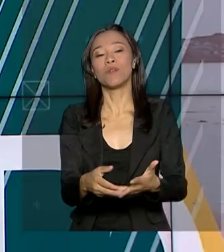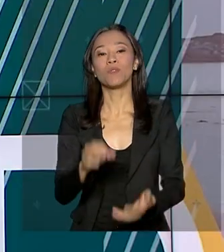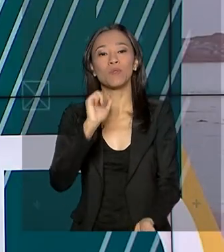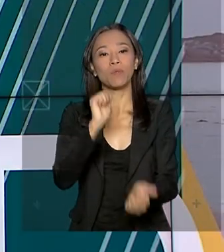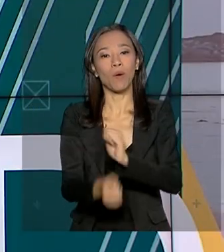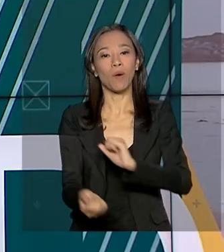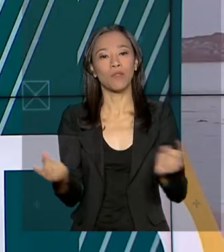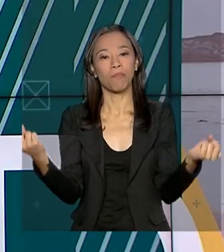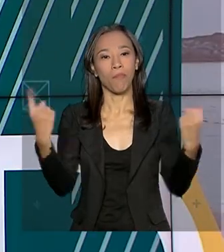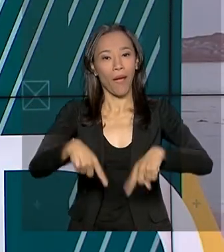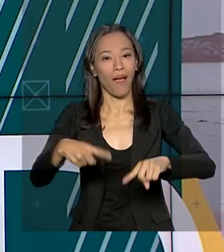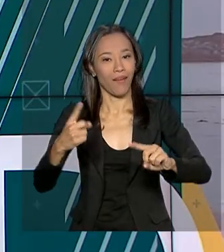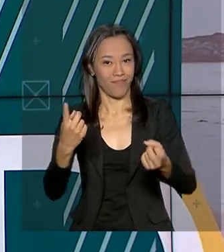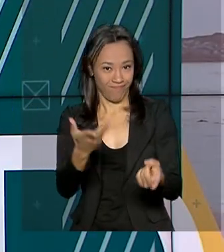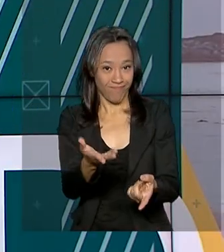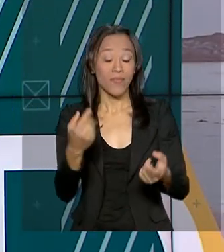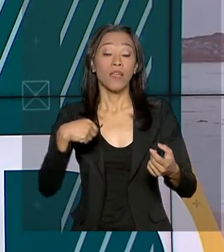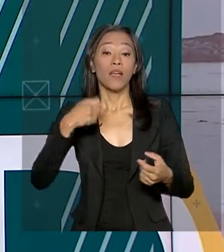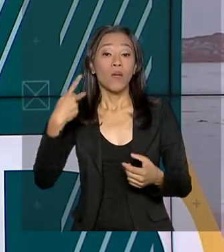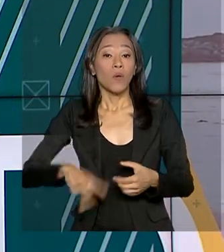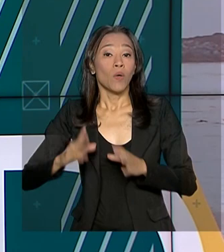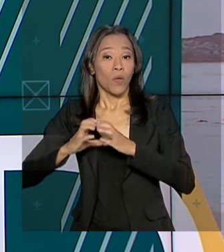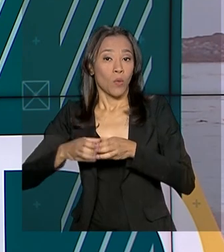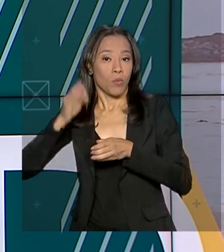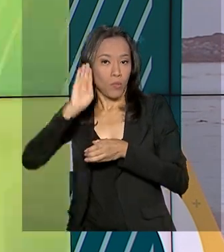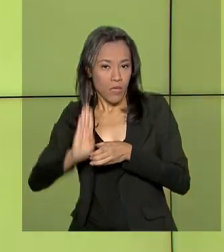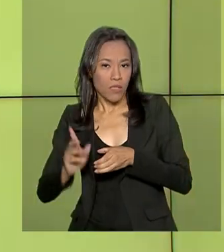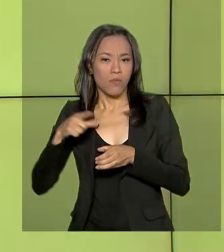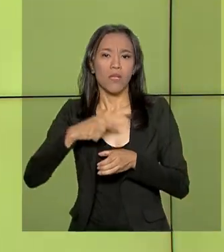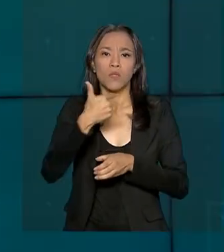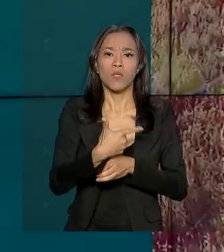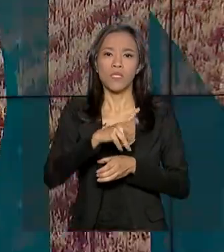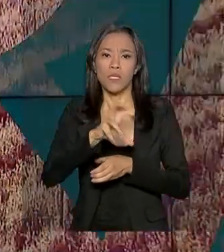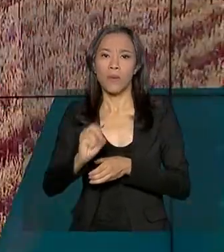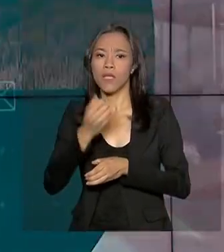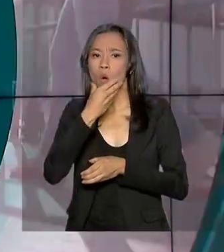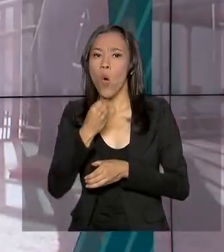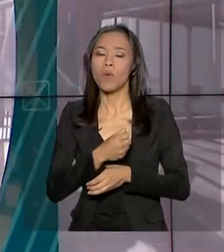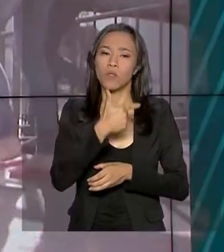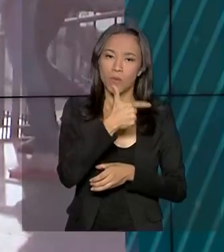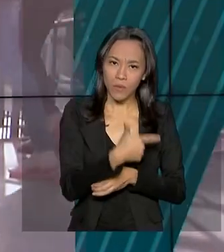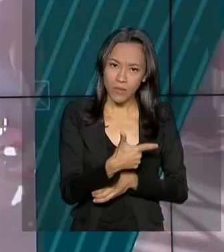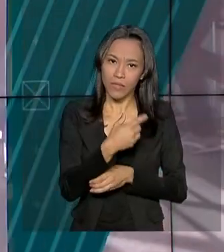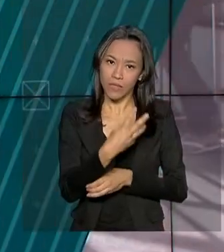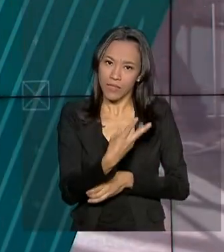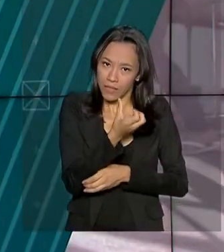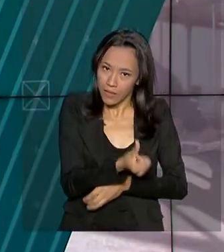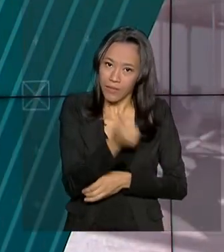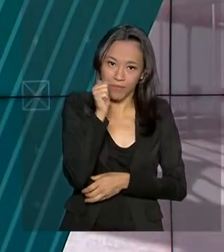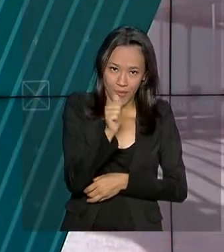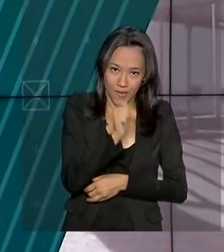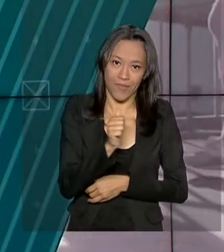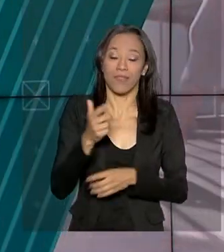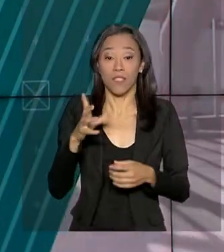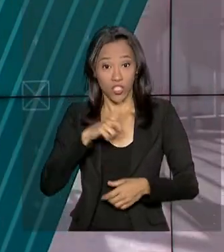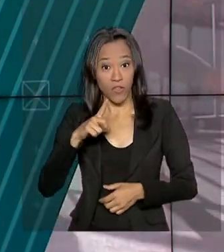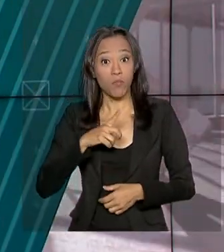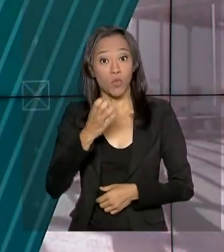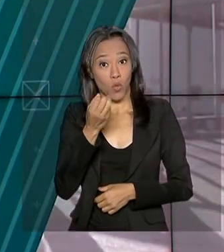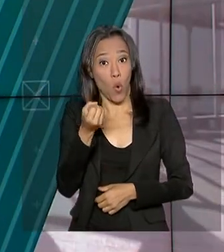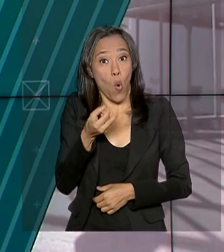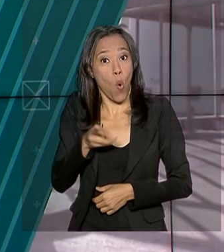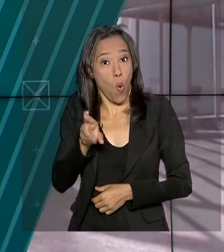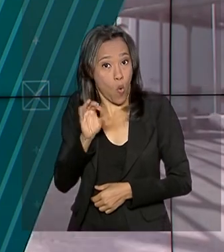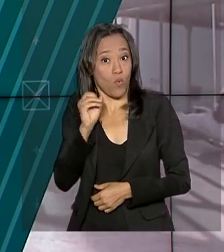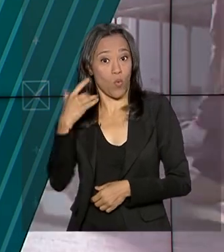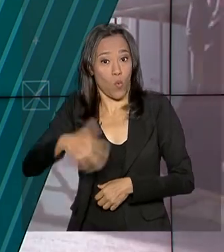americanos a delegação brasileira conta com 250 homens e 236 mulheres tivemos ouro também na patinação